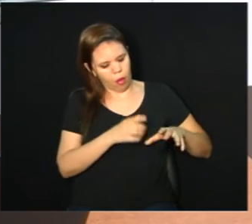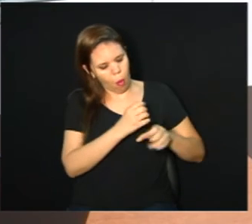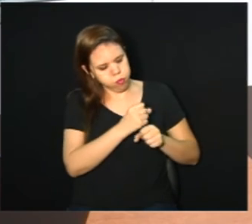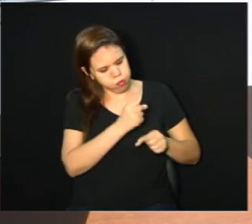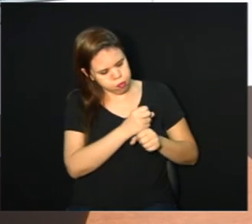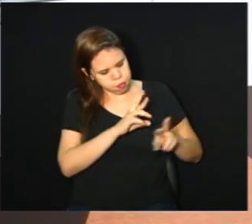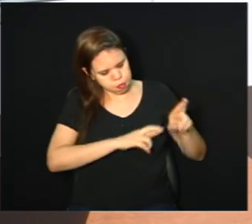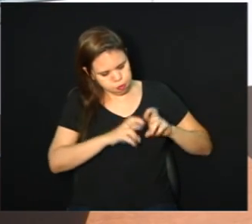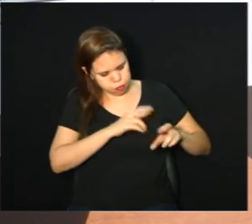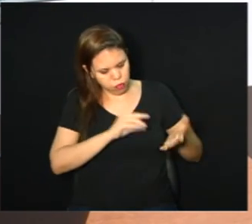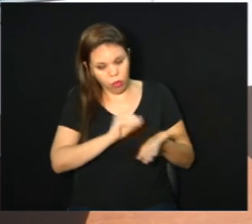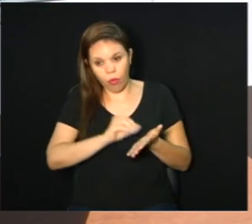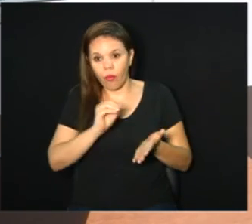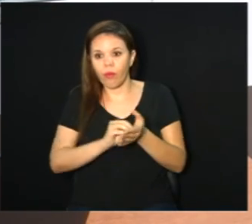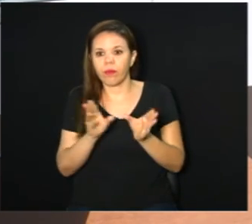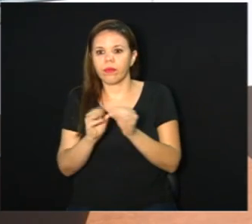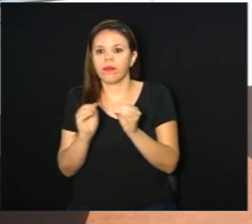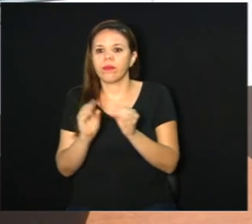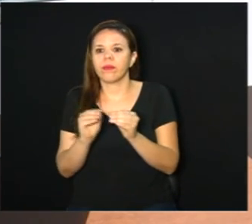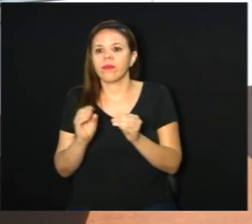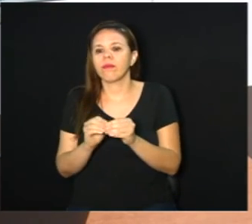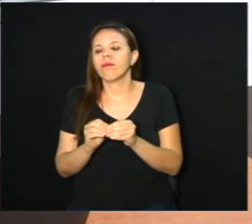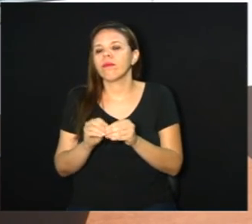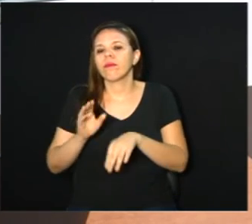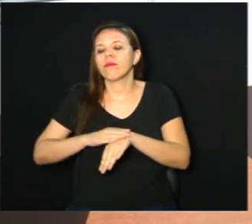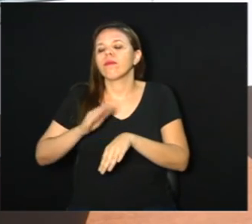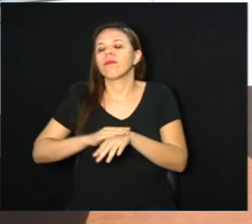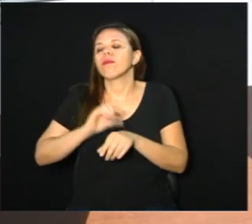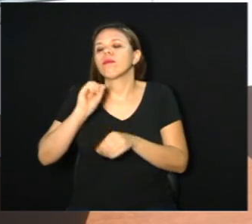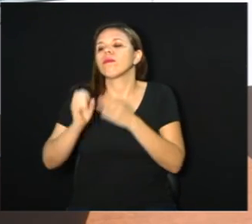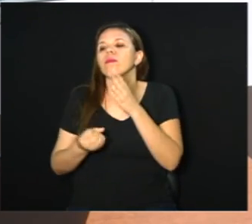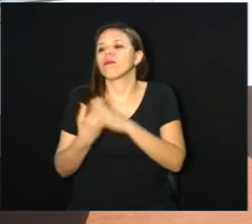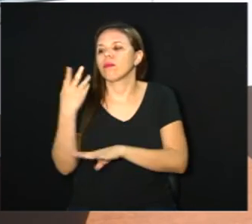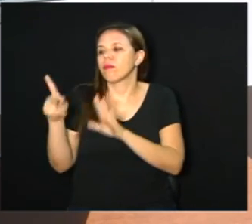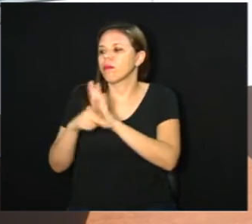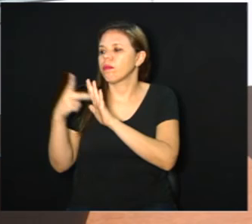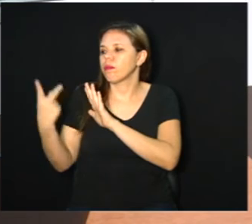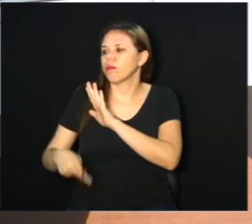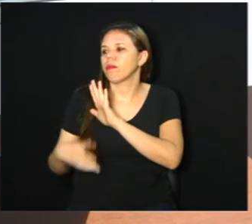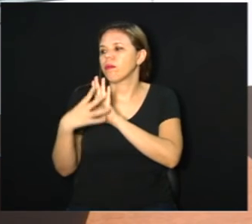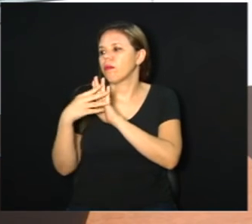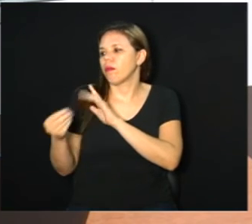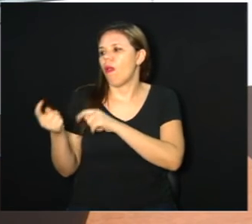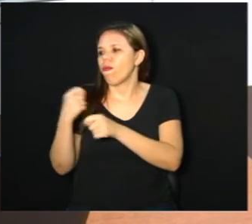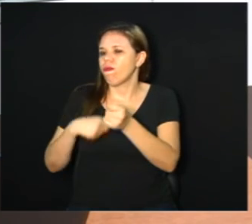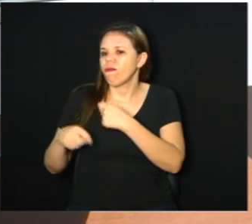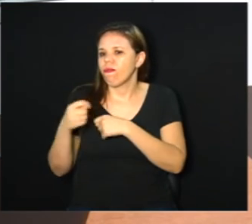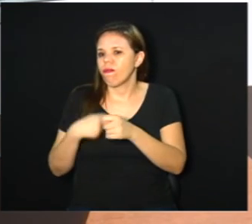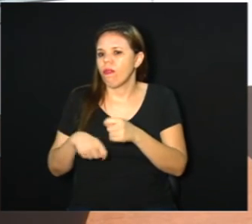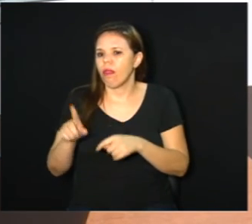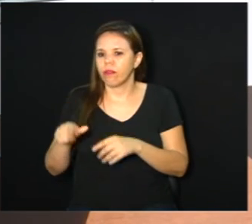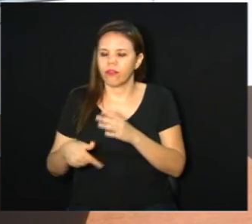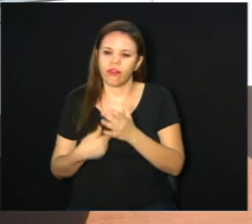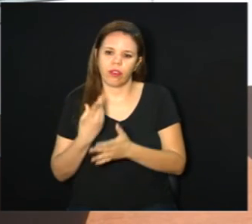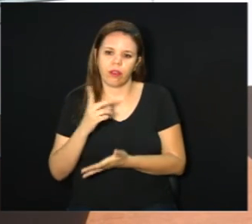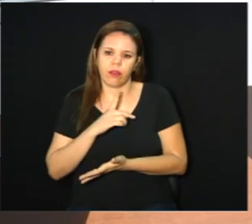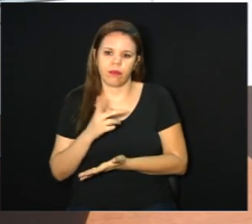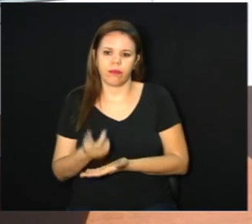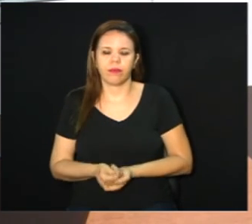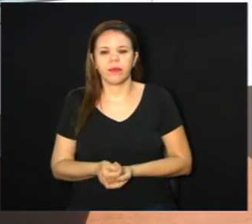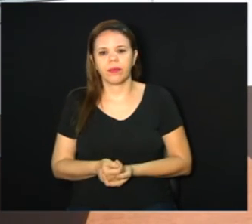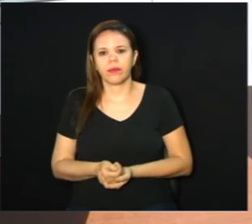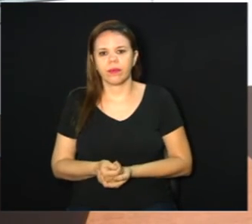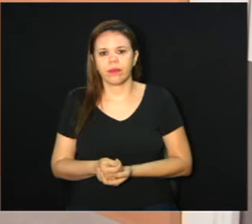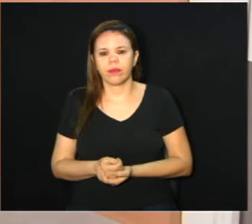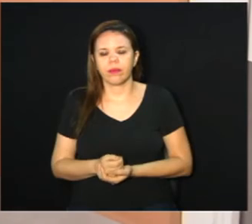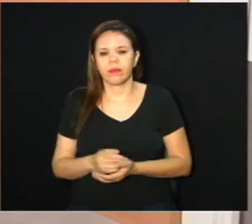Basicamente, falta essa definição da questão da patente e o próprio modelo de comercialização, mas ele já existe. Isso